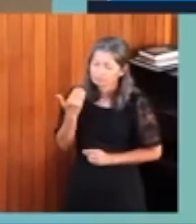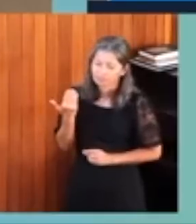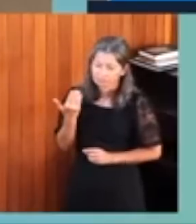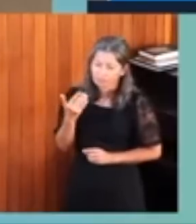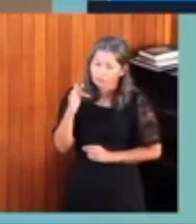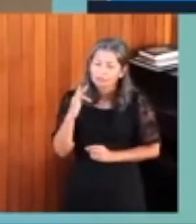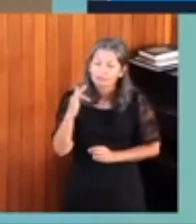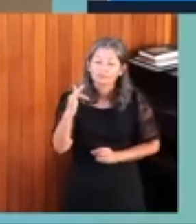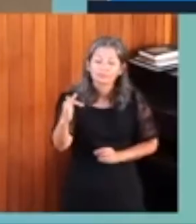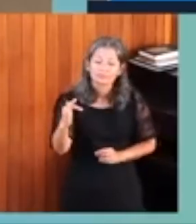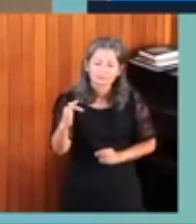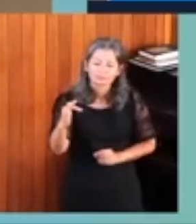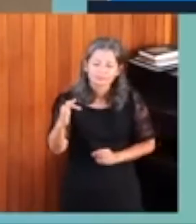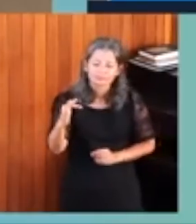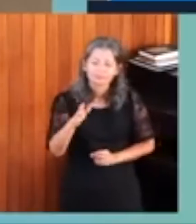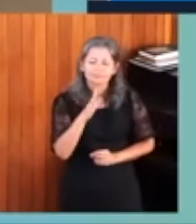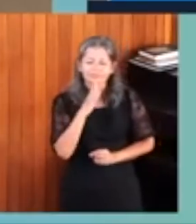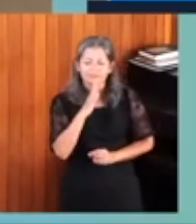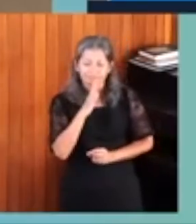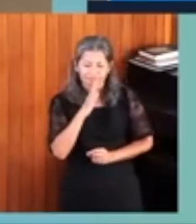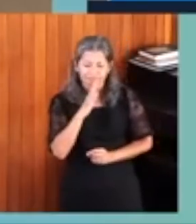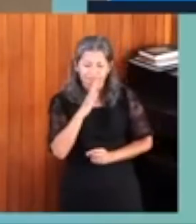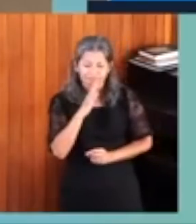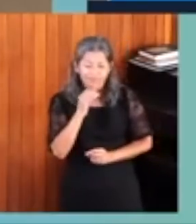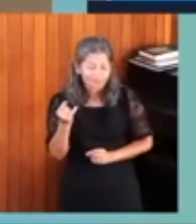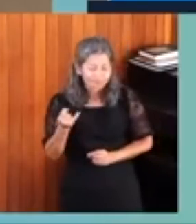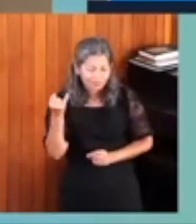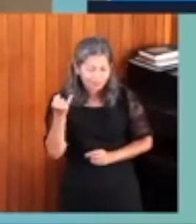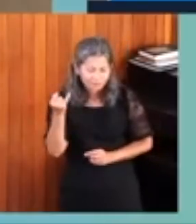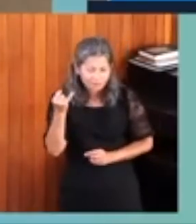descobrir, tá bom? O importante é permanecer fiel com